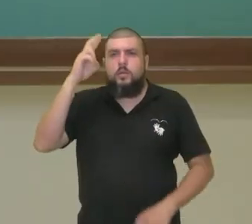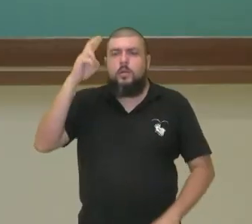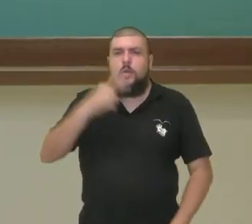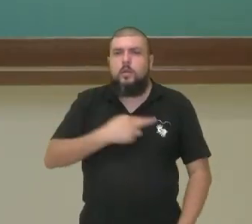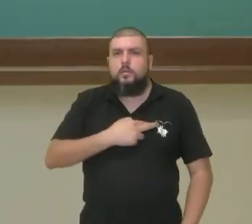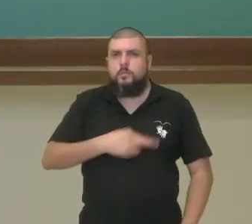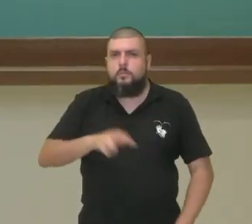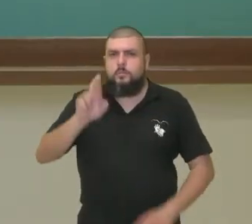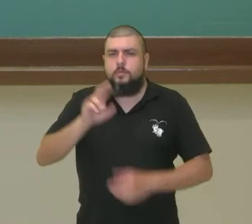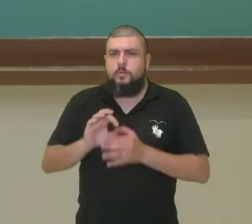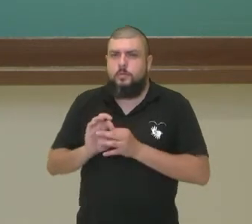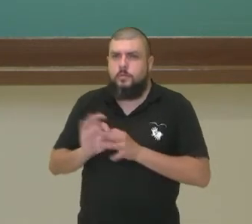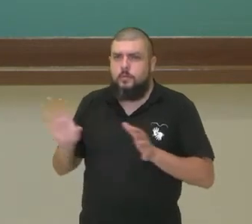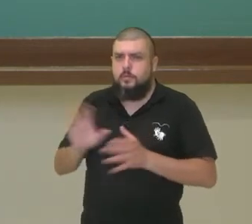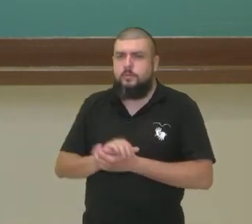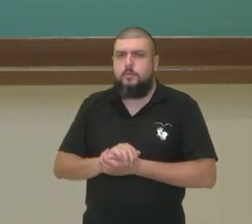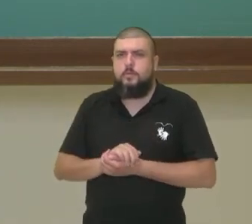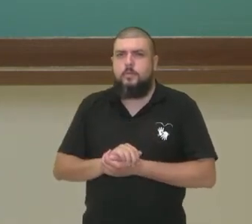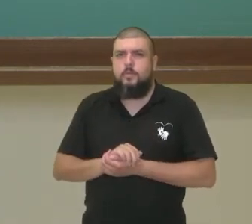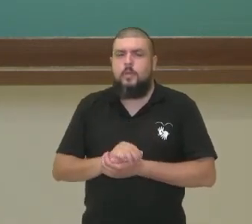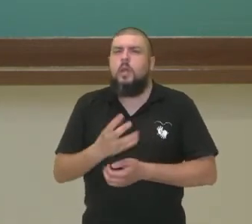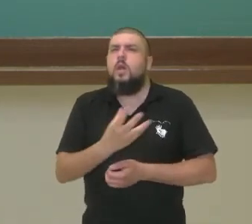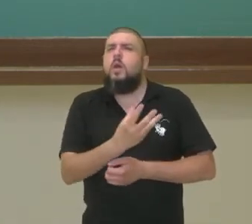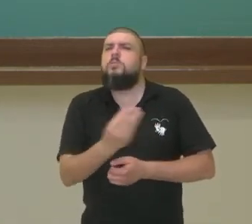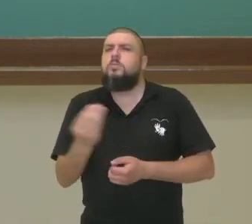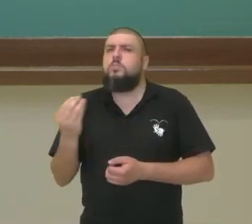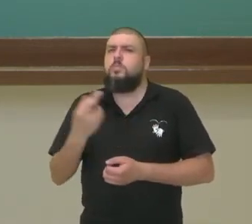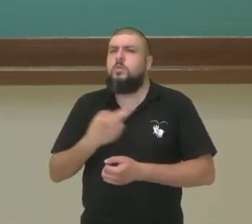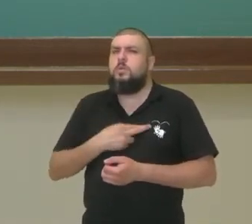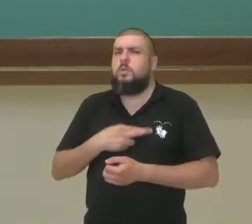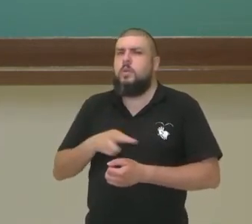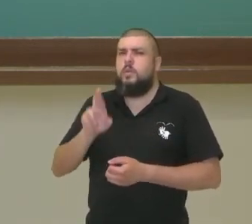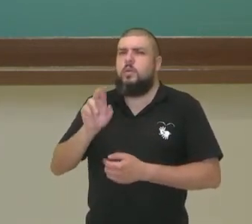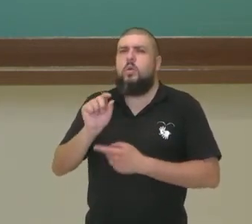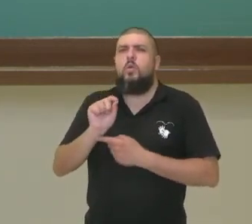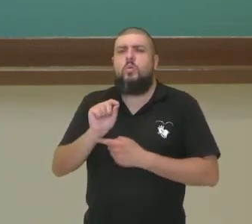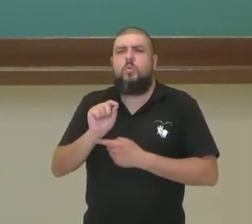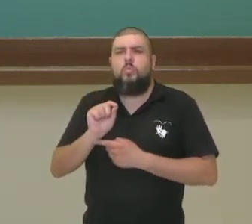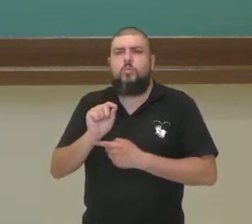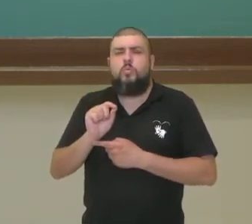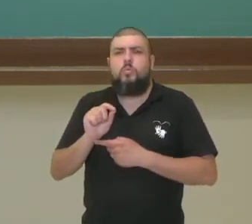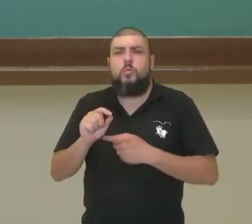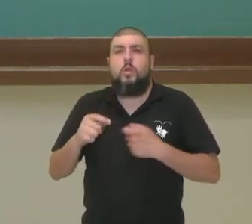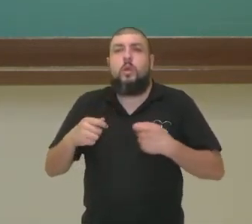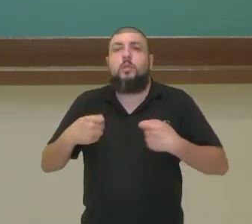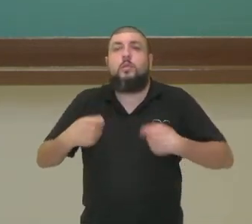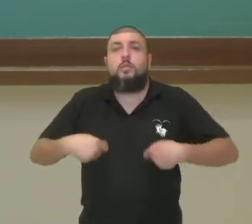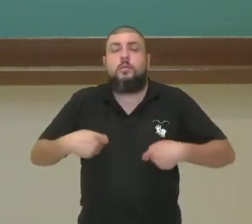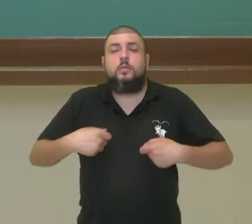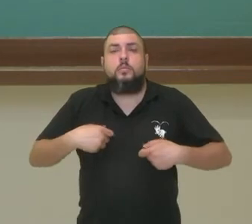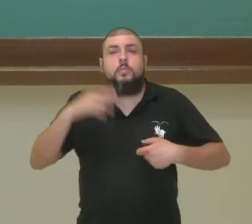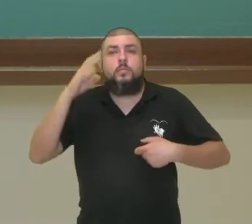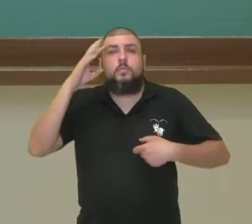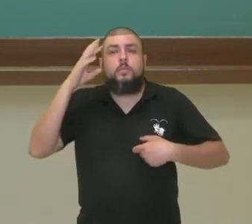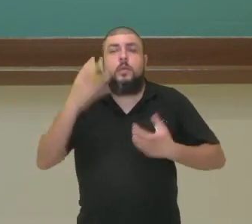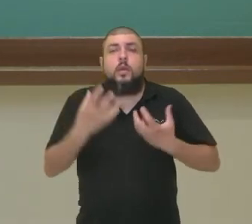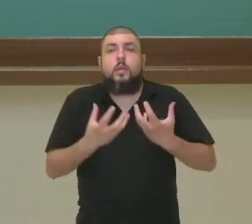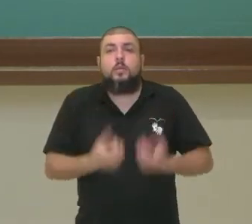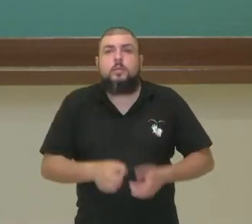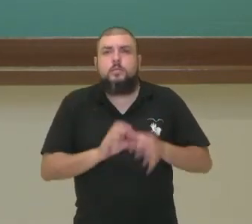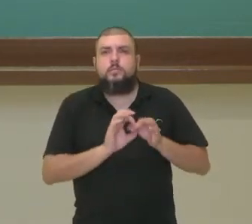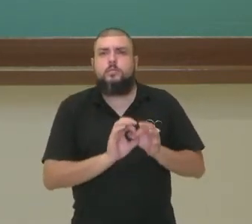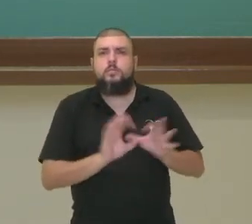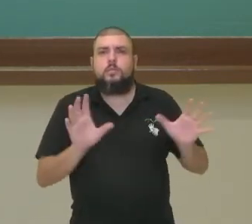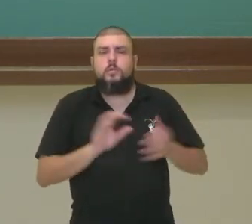muitas religiões têm dentro da sua doutrina a ideia de que deve ser livre a crença.